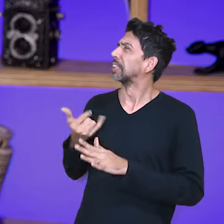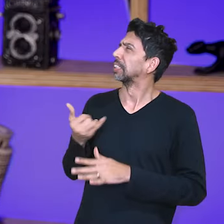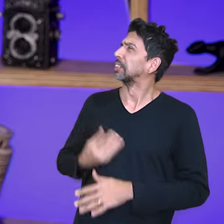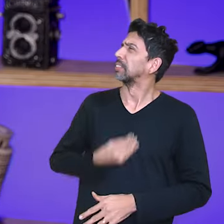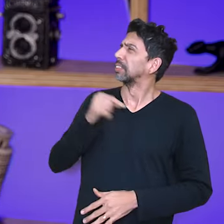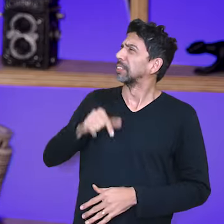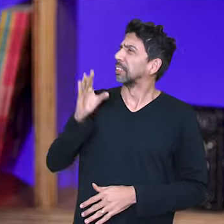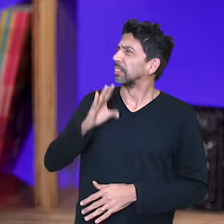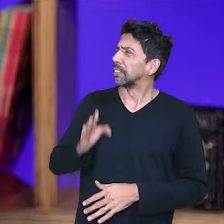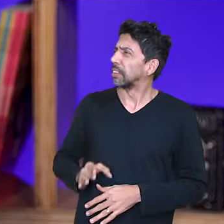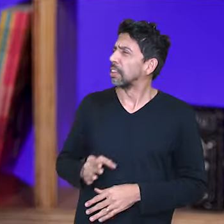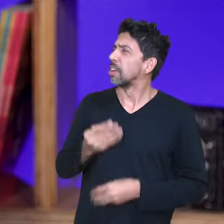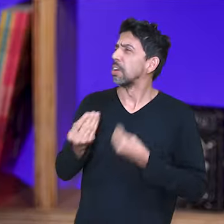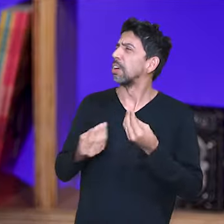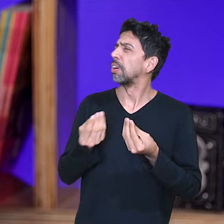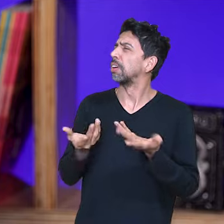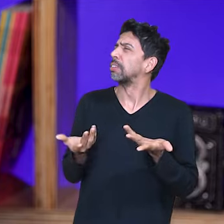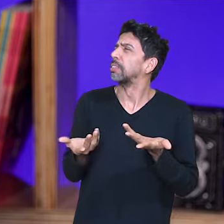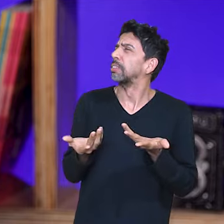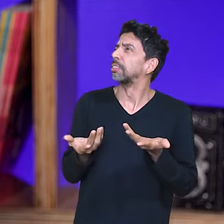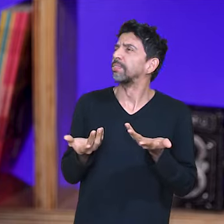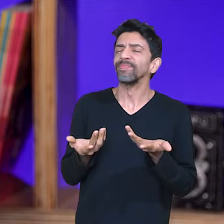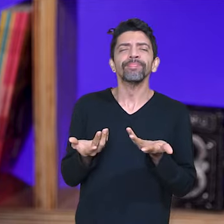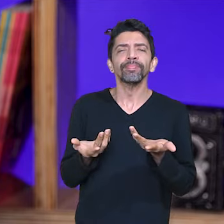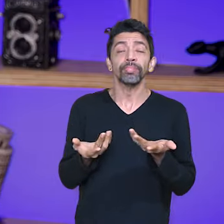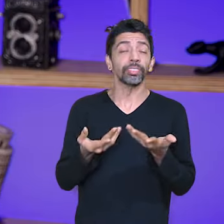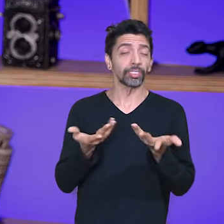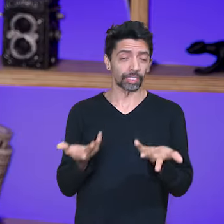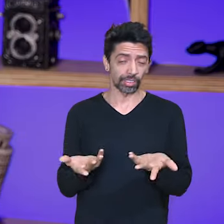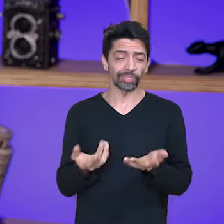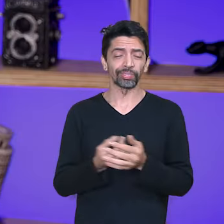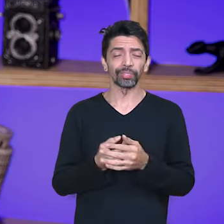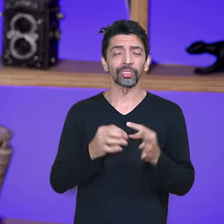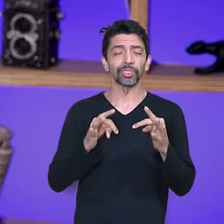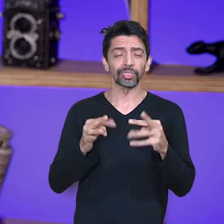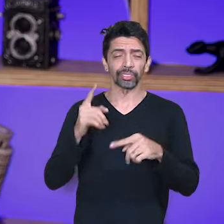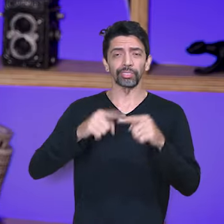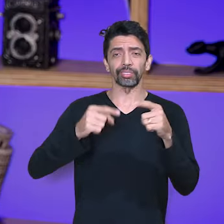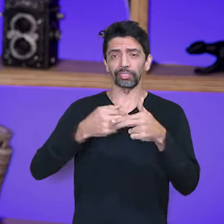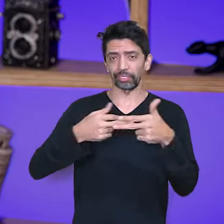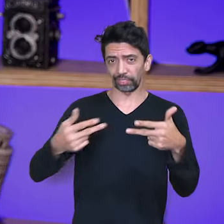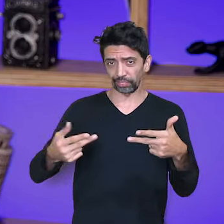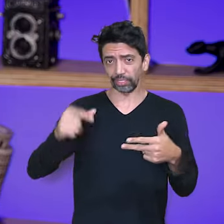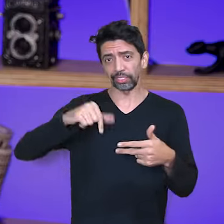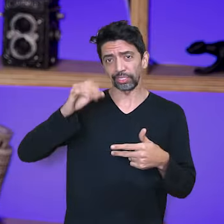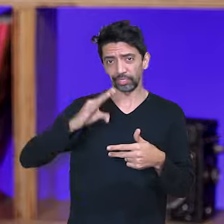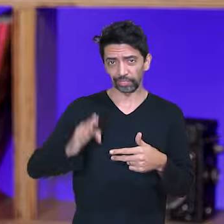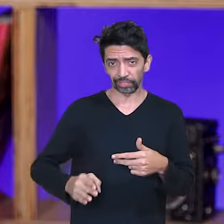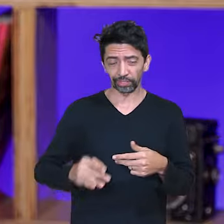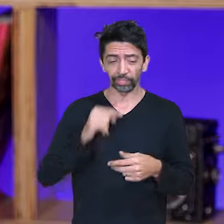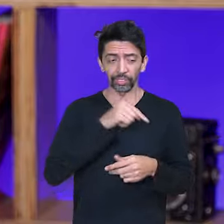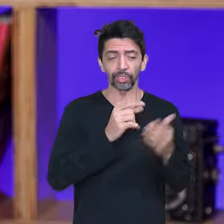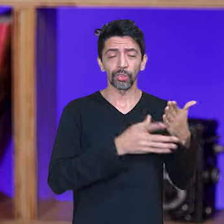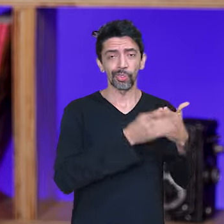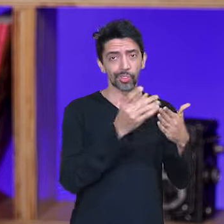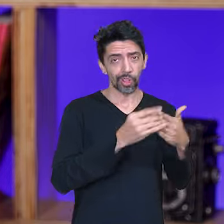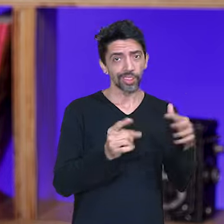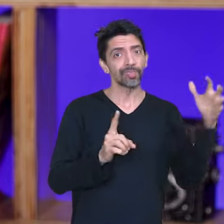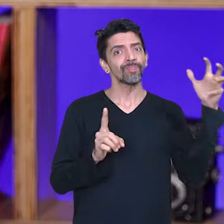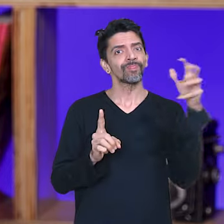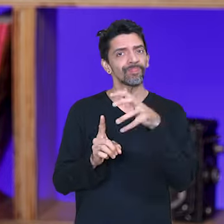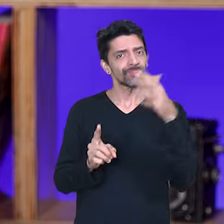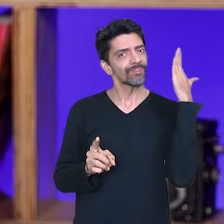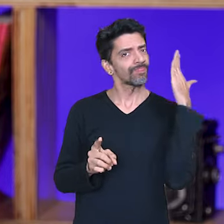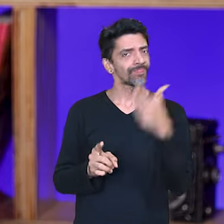e serviços hoje no Brasil, podemos dizer que o dólar tem influência direta na alimentação,